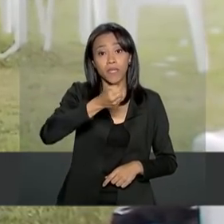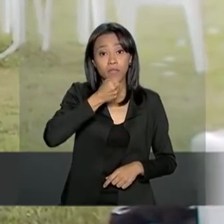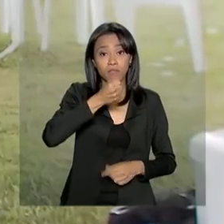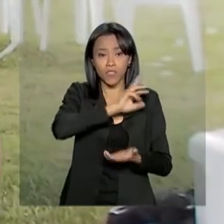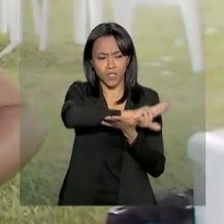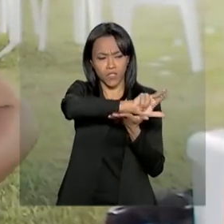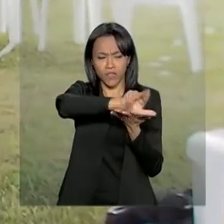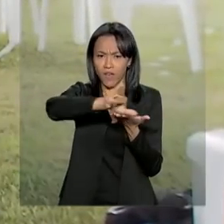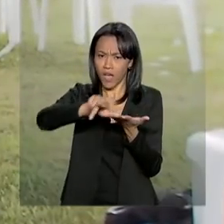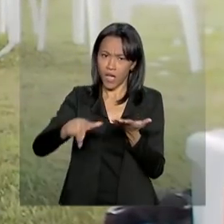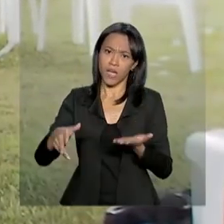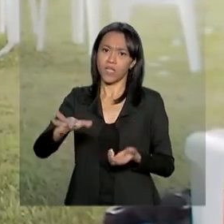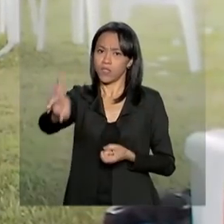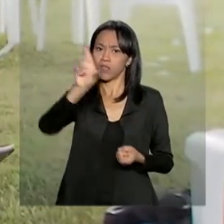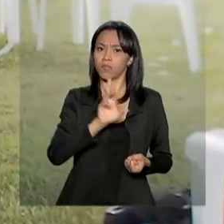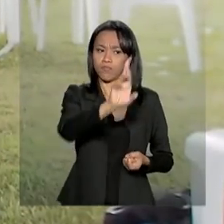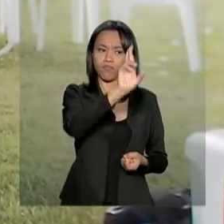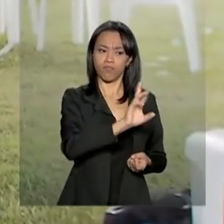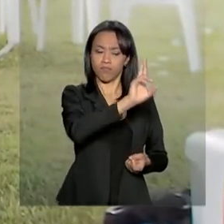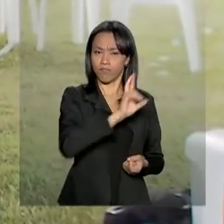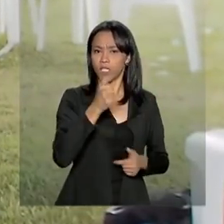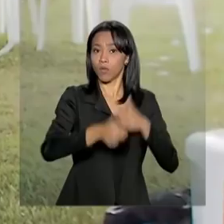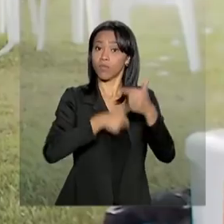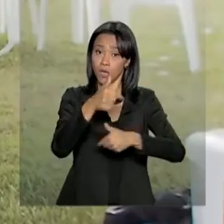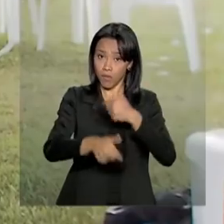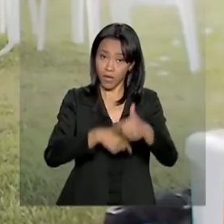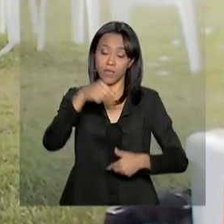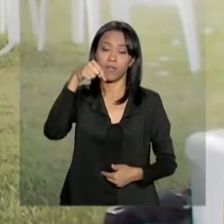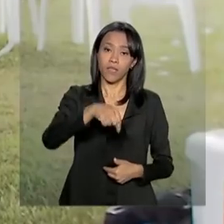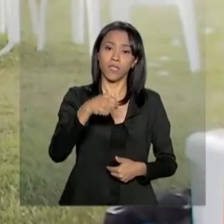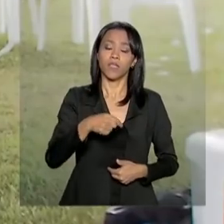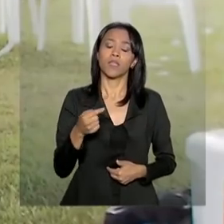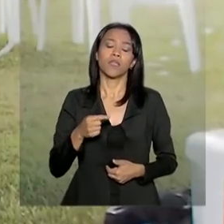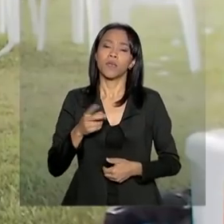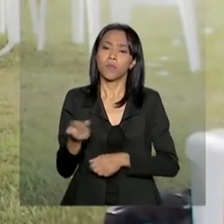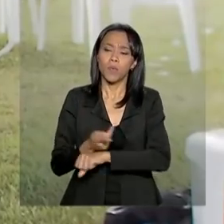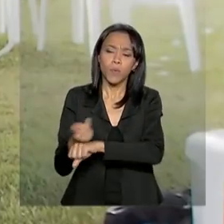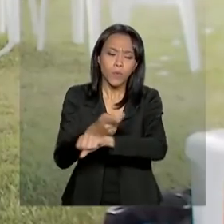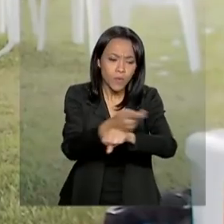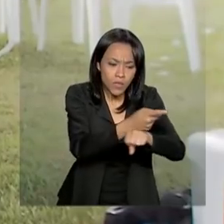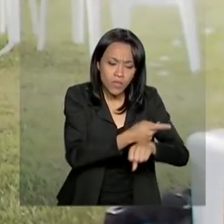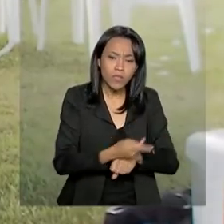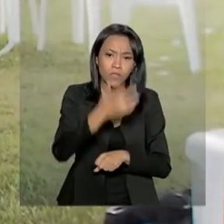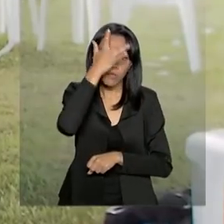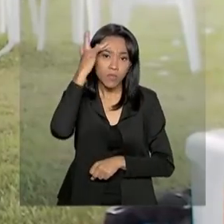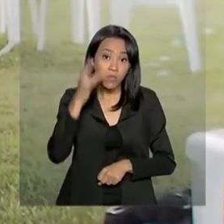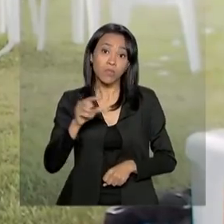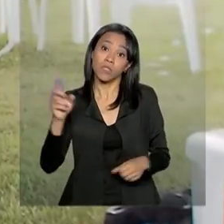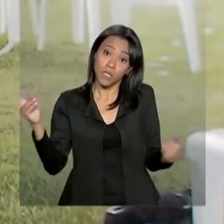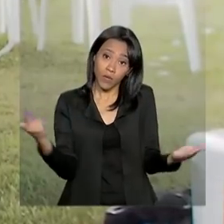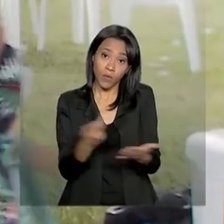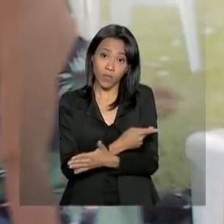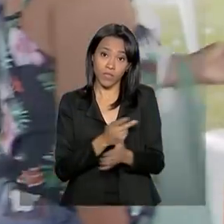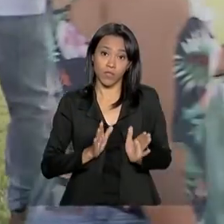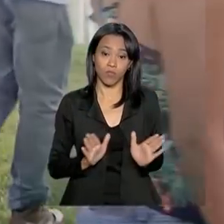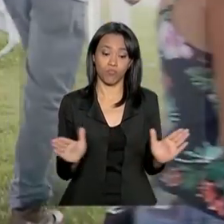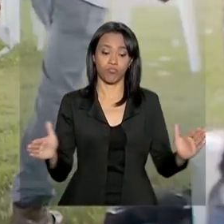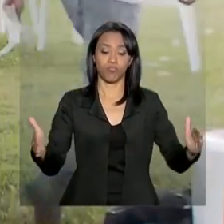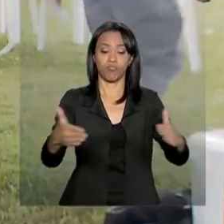várias autoridades aqui de Minas Gerais que estão atuando nesse trabalho de busca e salvamento das vítimas do rompimento da barragem do Feijão,